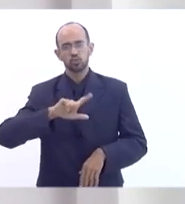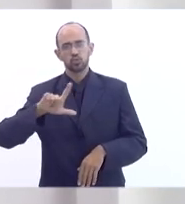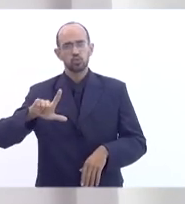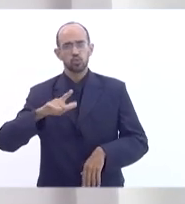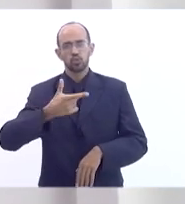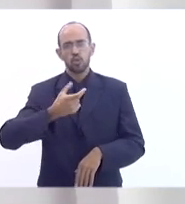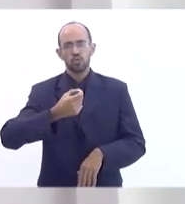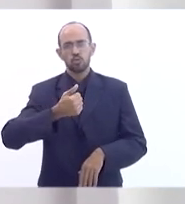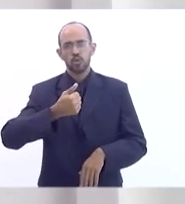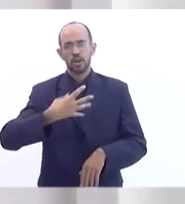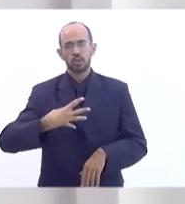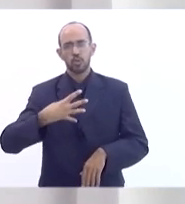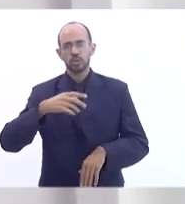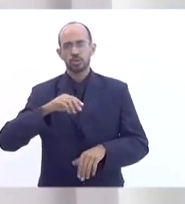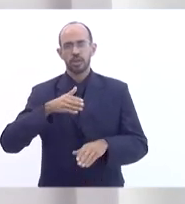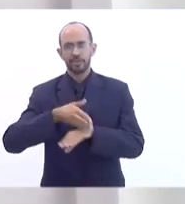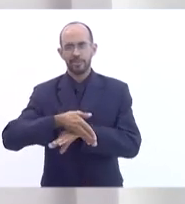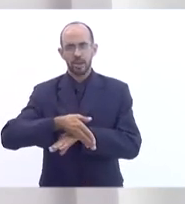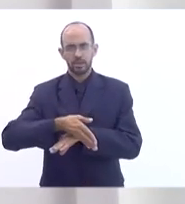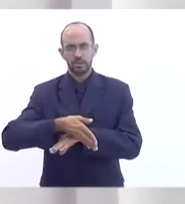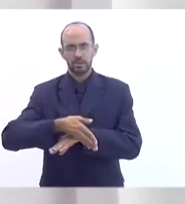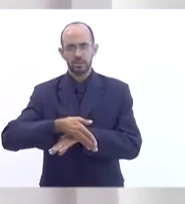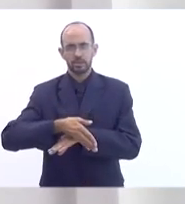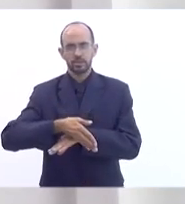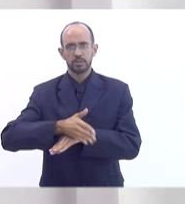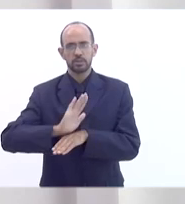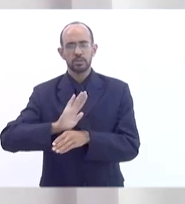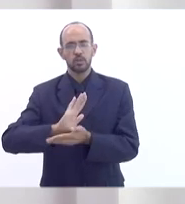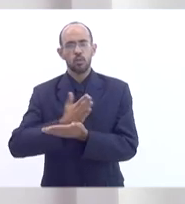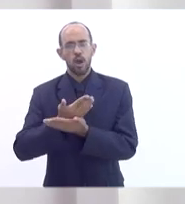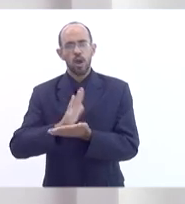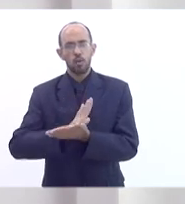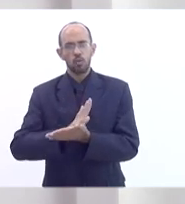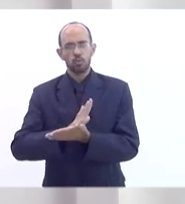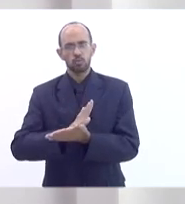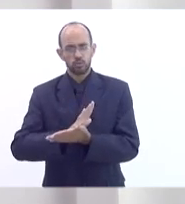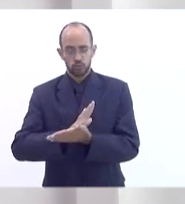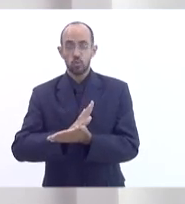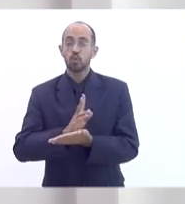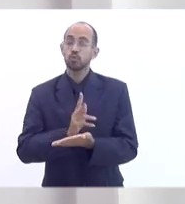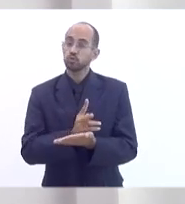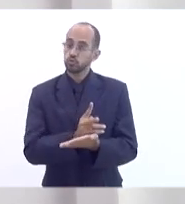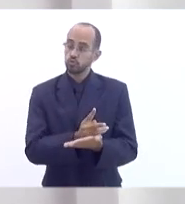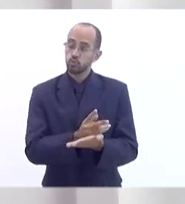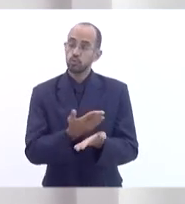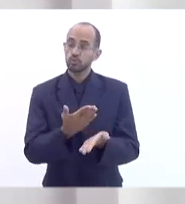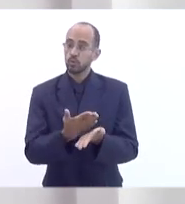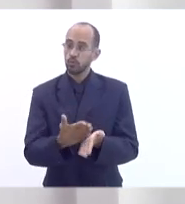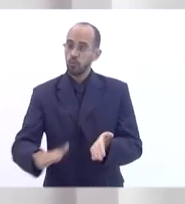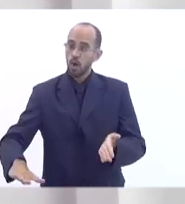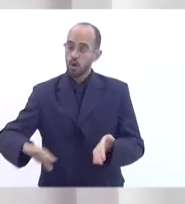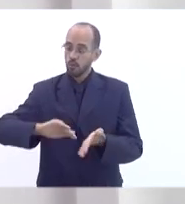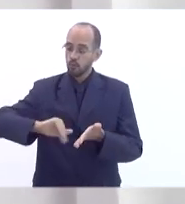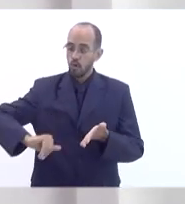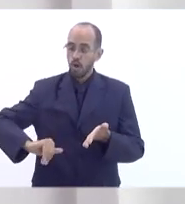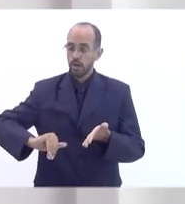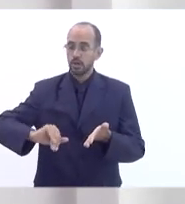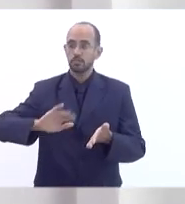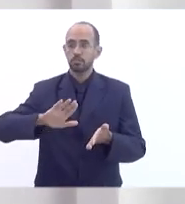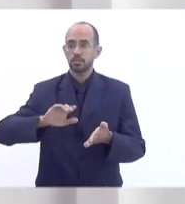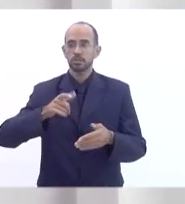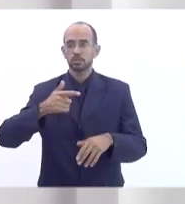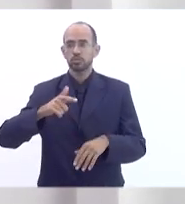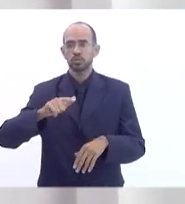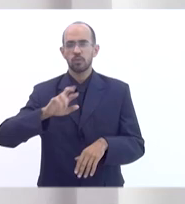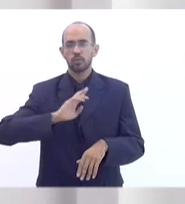2014 entrasse então alguns colegas são excluídos que não houvesse nenhum tipo de reprovação